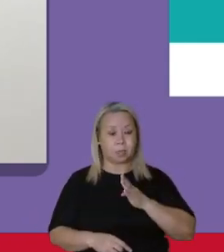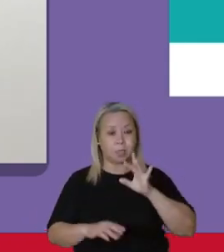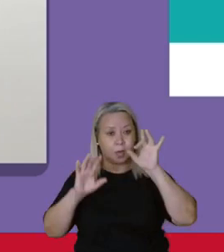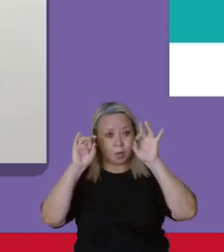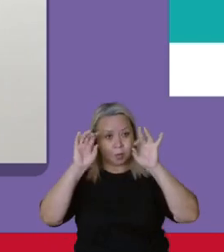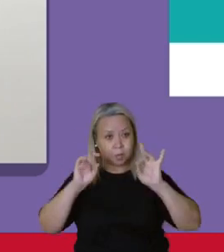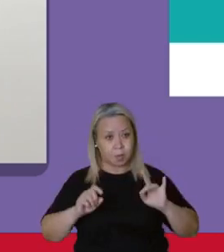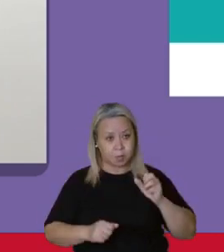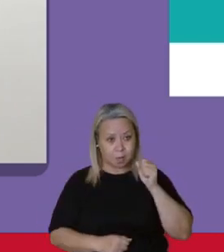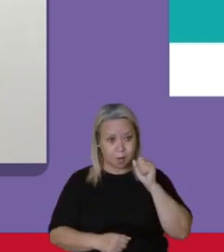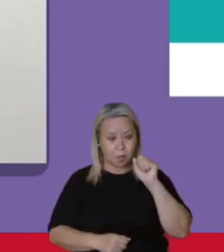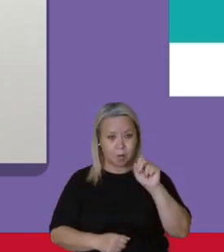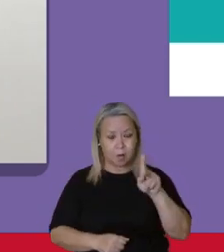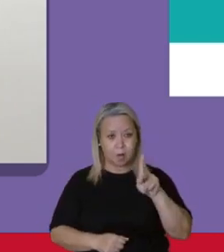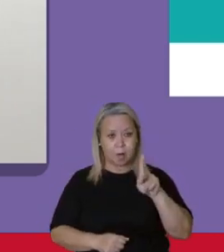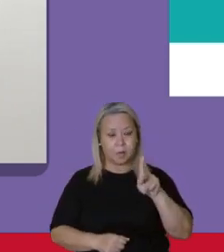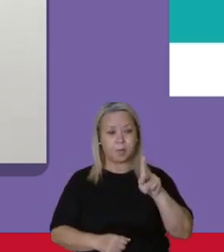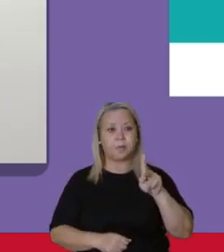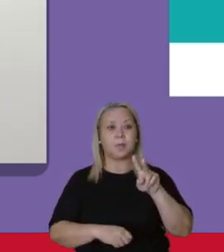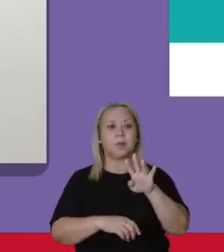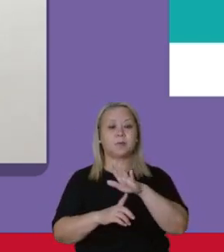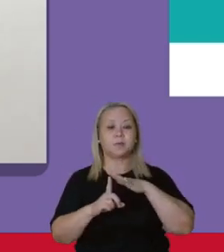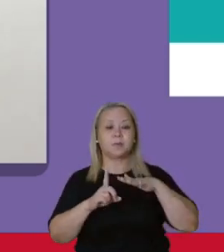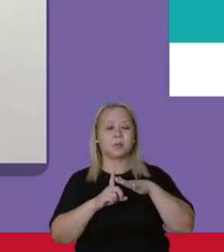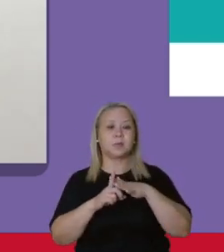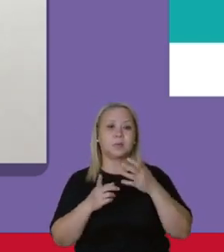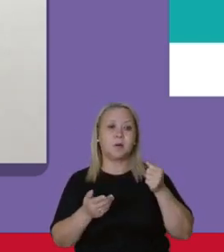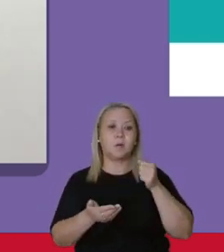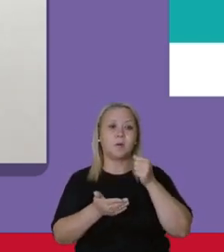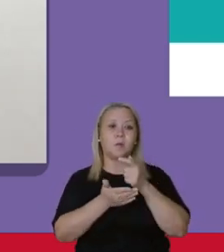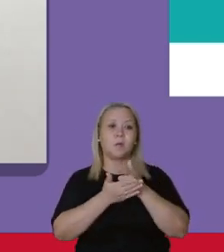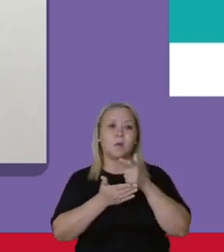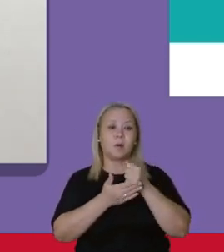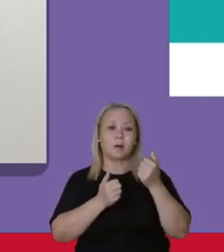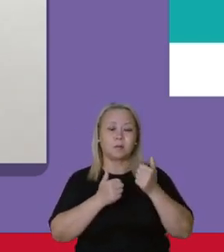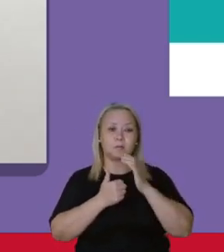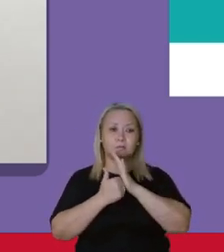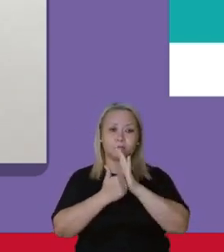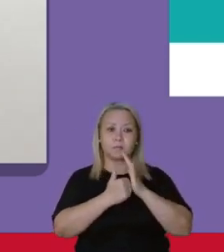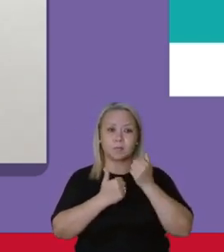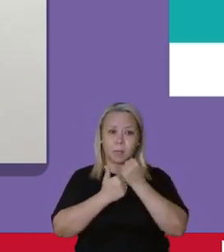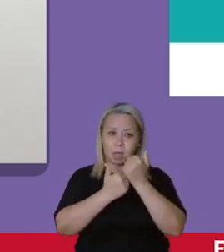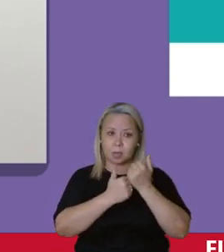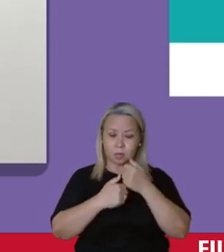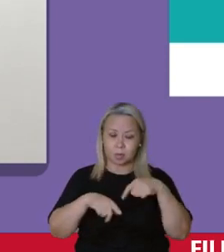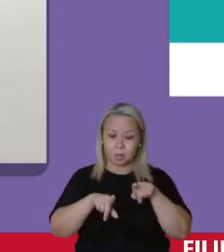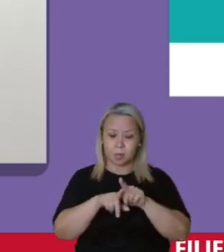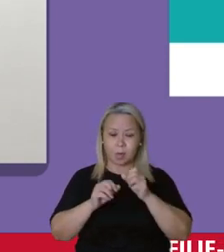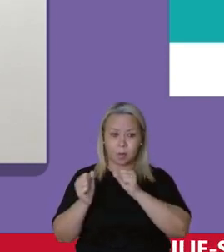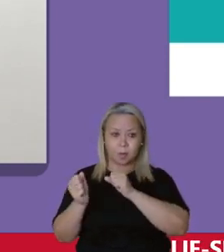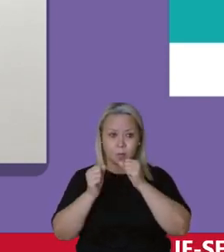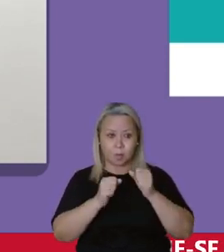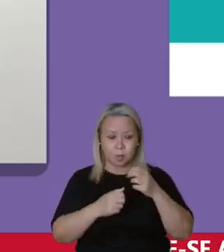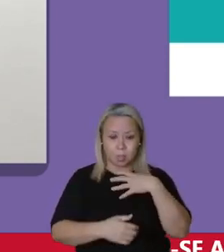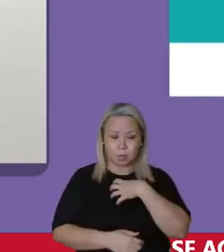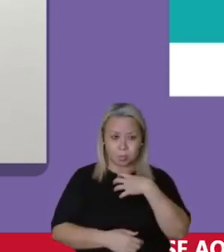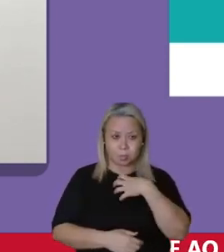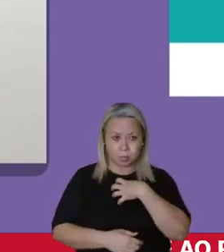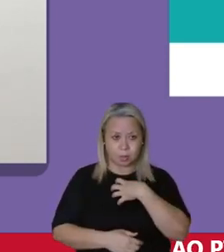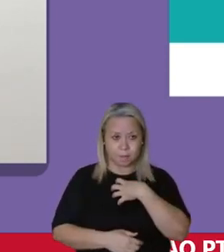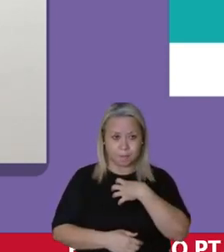especial a Previdência Social, ela contribui para poder, de alguma